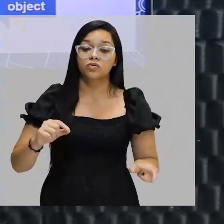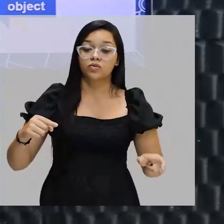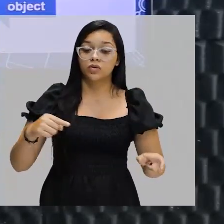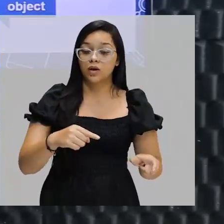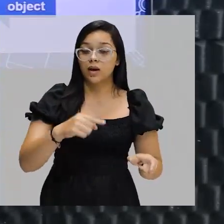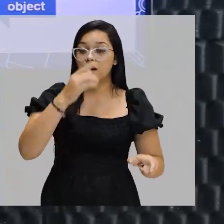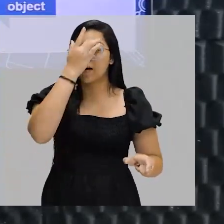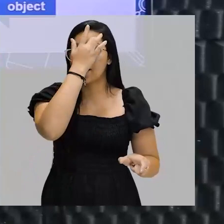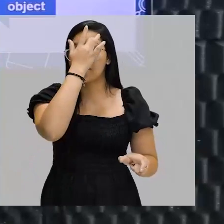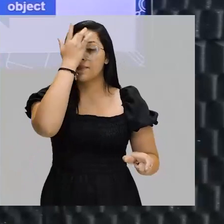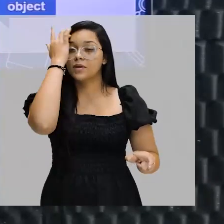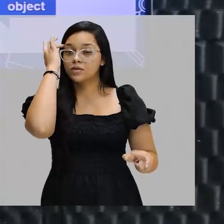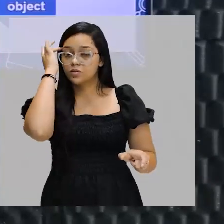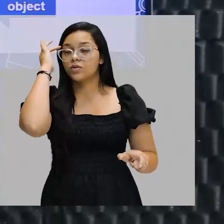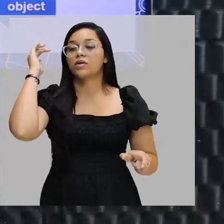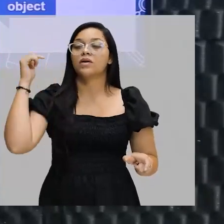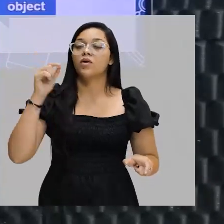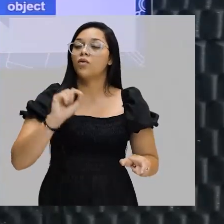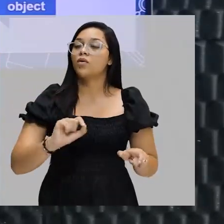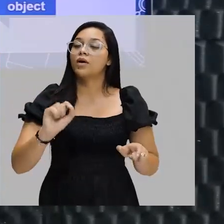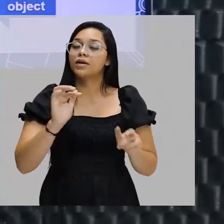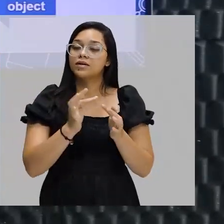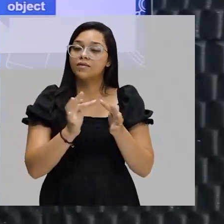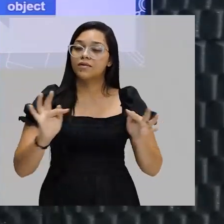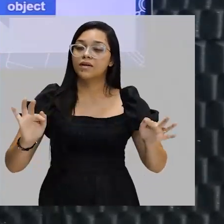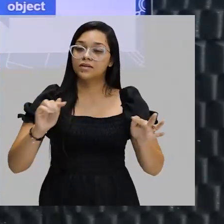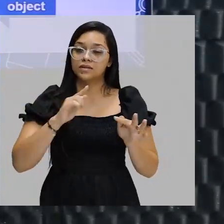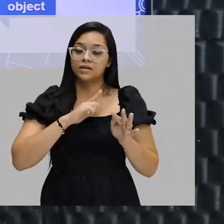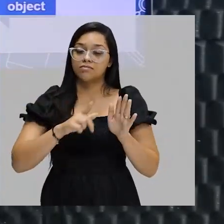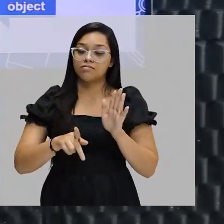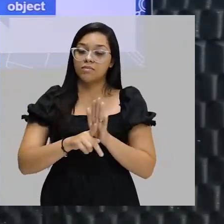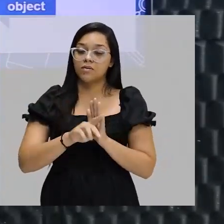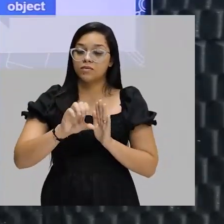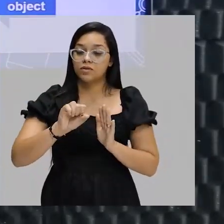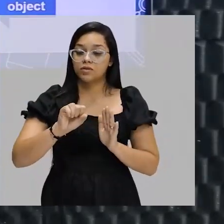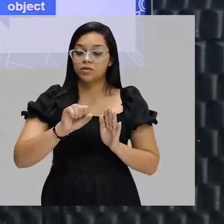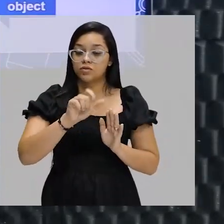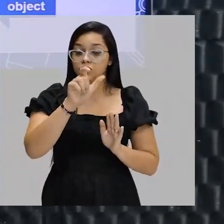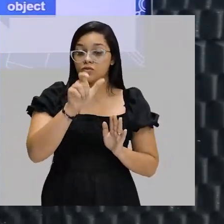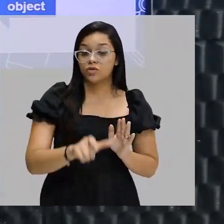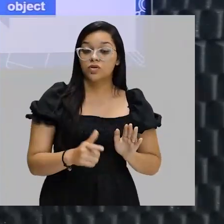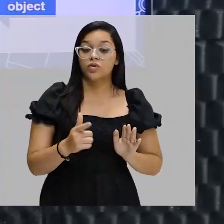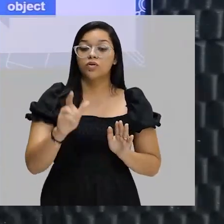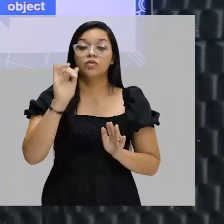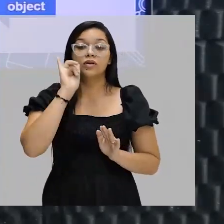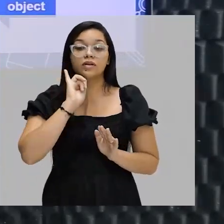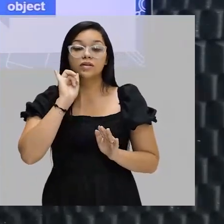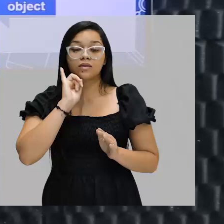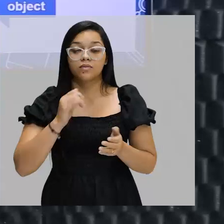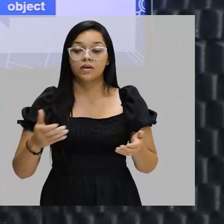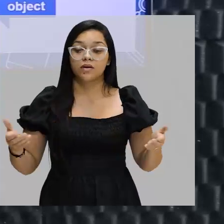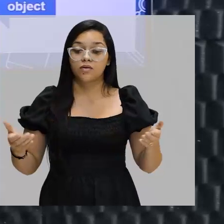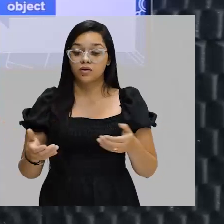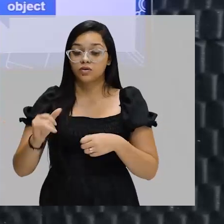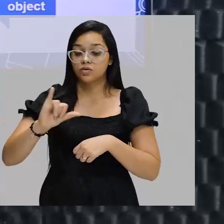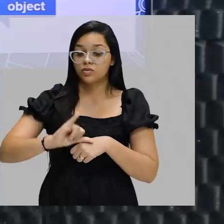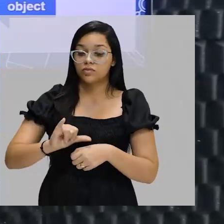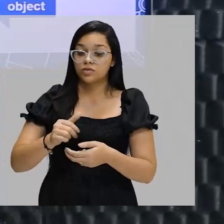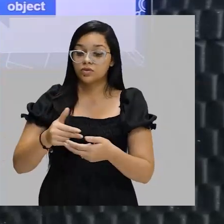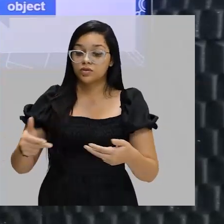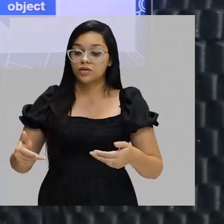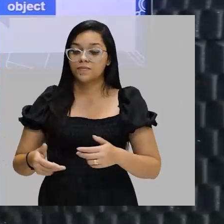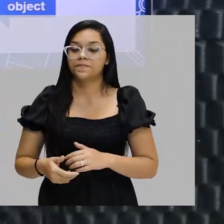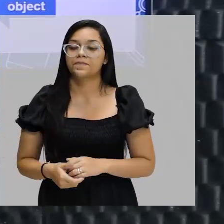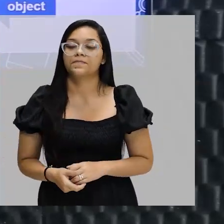uma pessoa que nessa frase desempenha a função de sujeito. Outro exemplo agora na função de objeto.